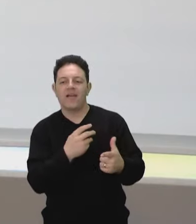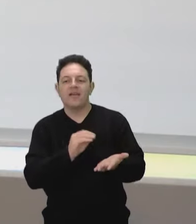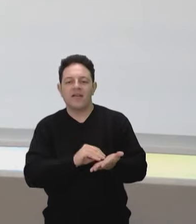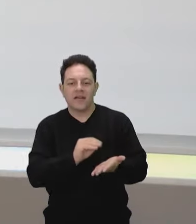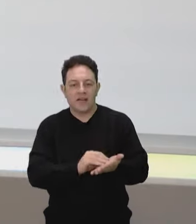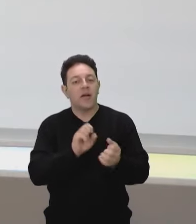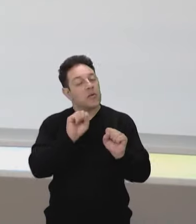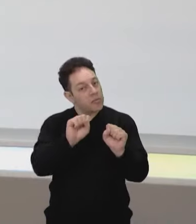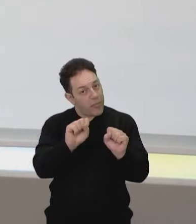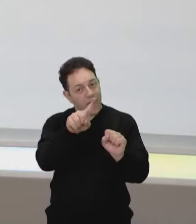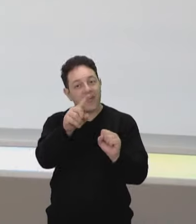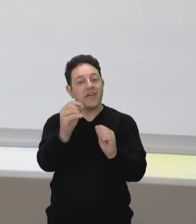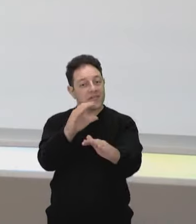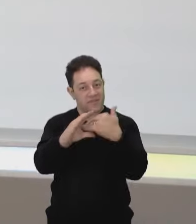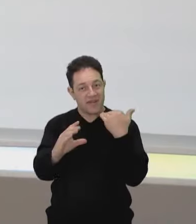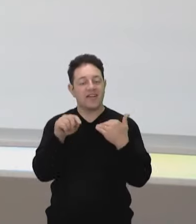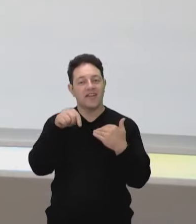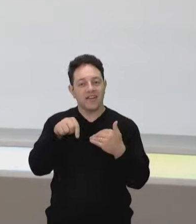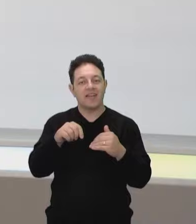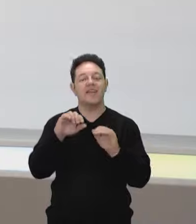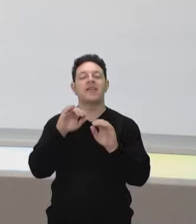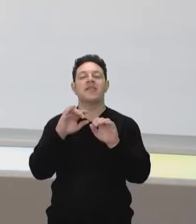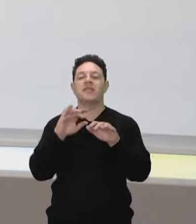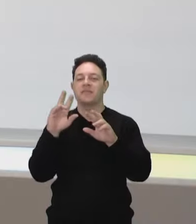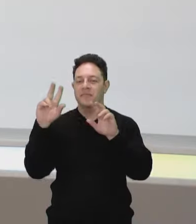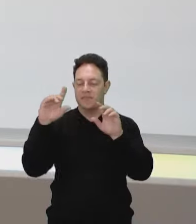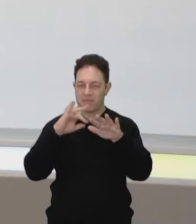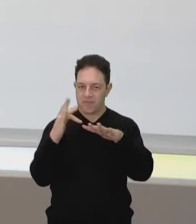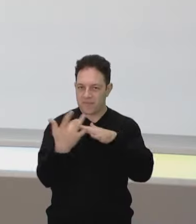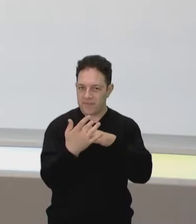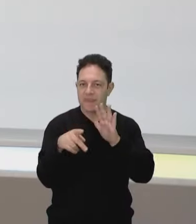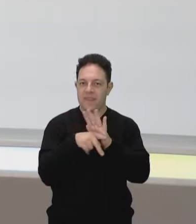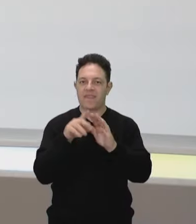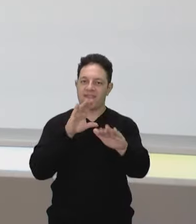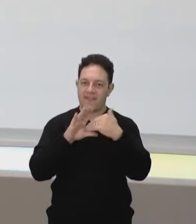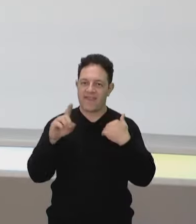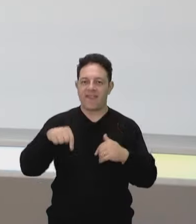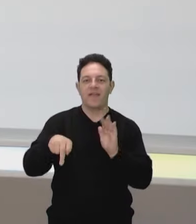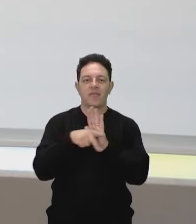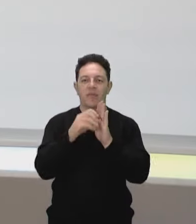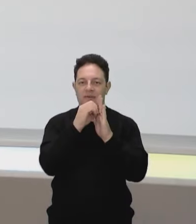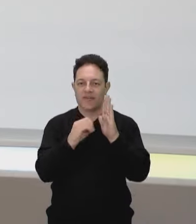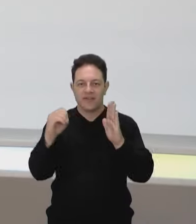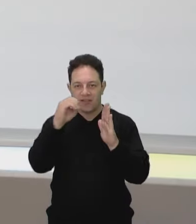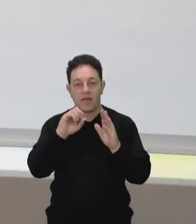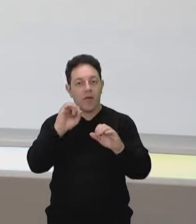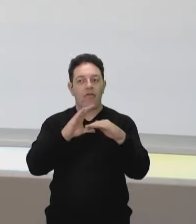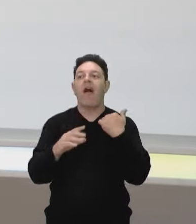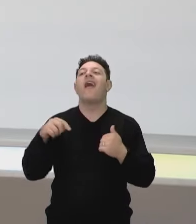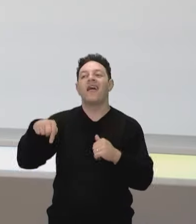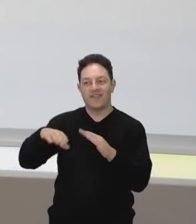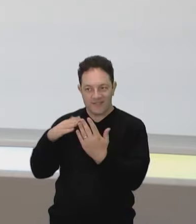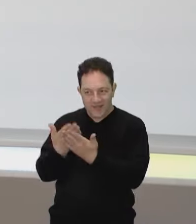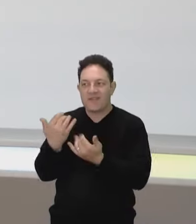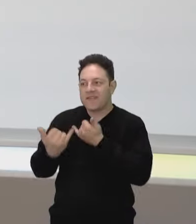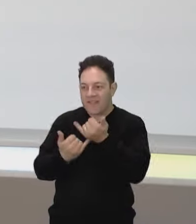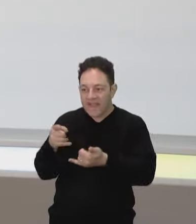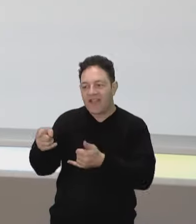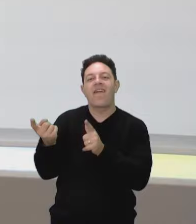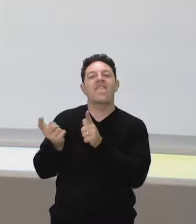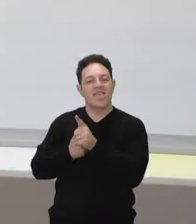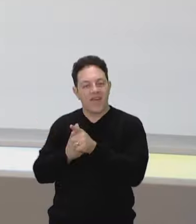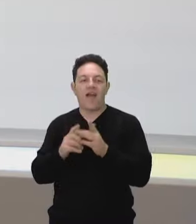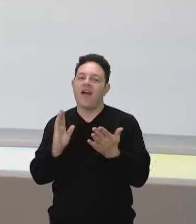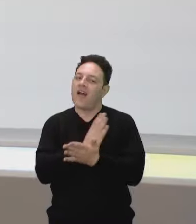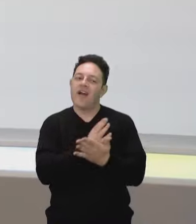no canal do Centro de Mídias, me marca e aí vocês falam, alguém ficou com saldo negativo, alguém ficou devendo, alguém não ficou devendo. Aqui no Centro